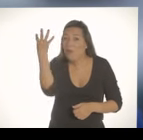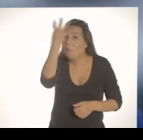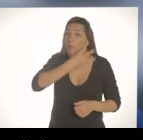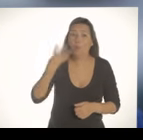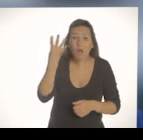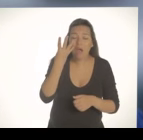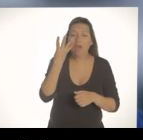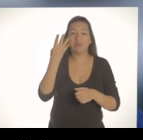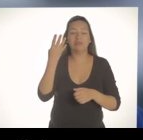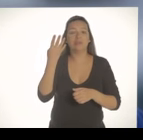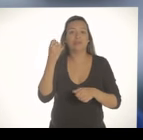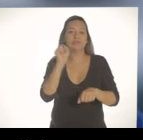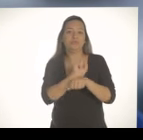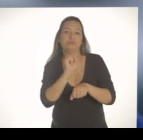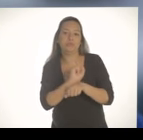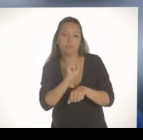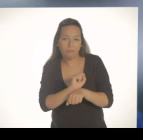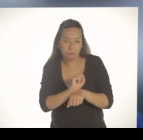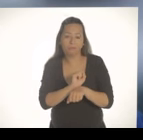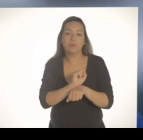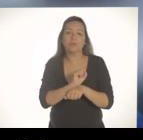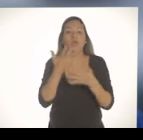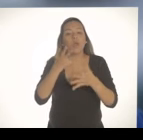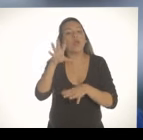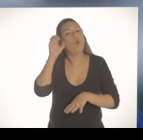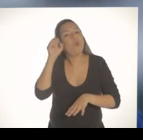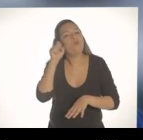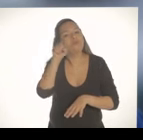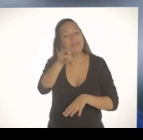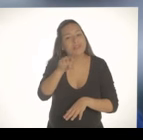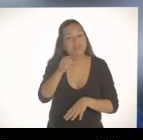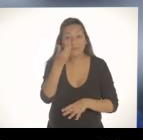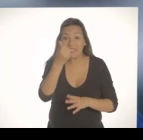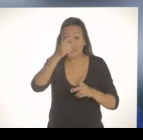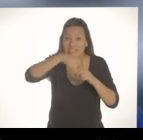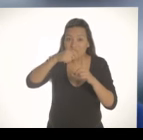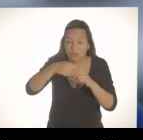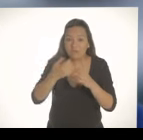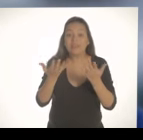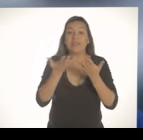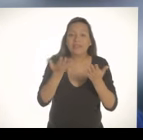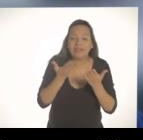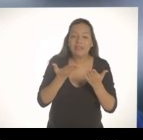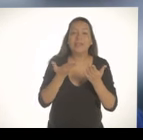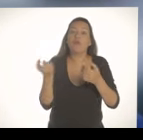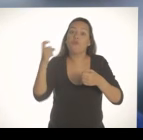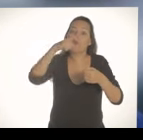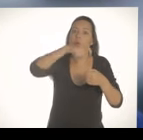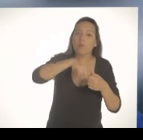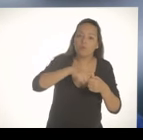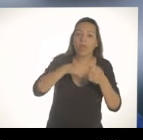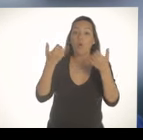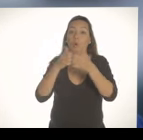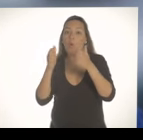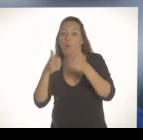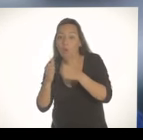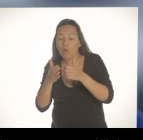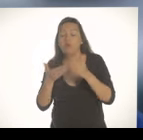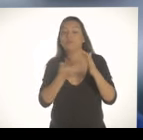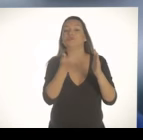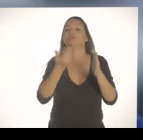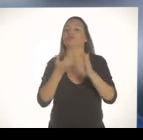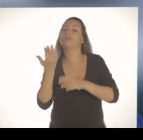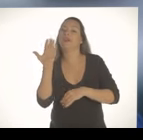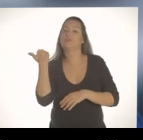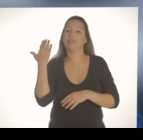trabalho. Eu quero ouvir você, na sua rua, no seu bairro. No período de 6 meses, quero voltar com as linhas de ônibus que foram retiradas sem